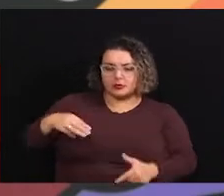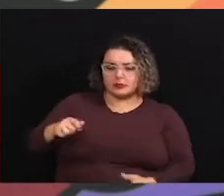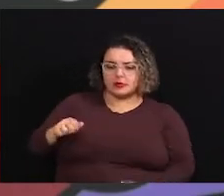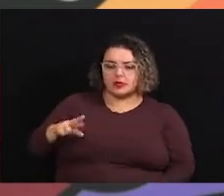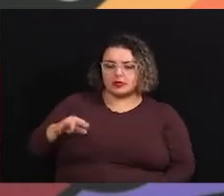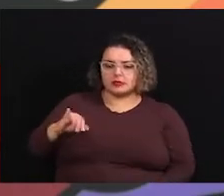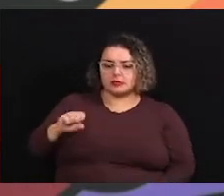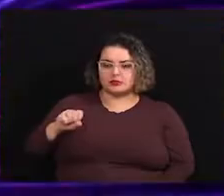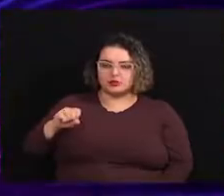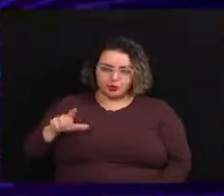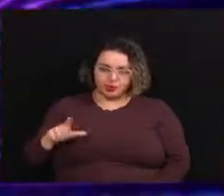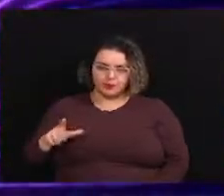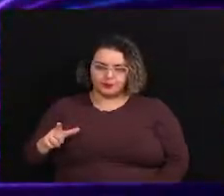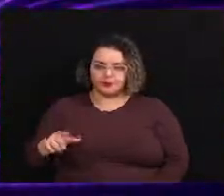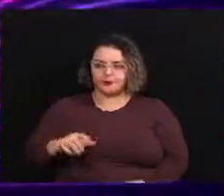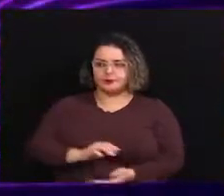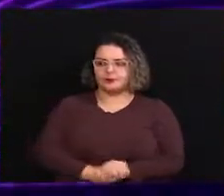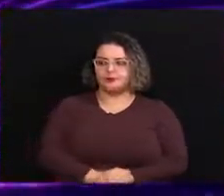Marisol também, né?